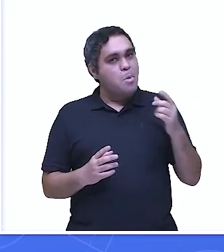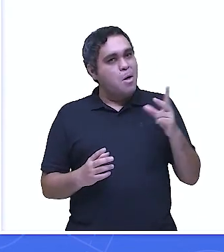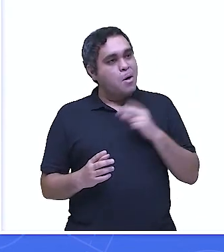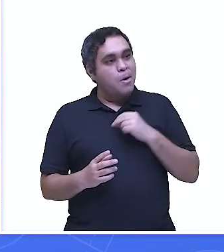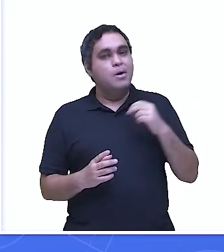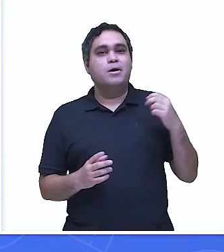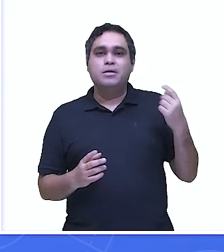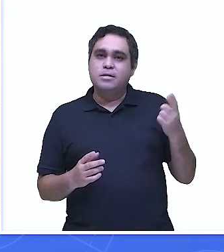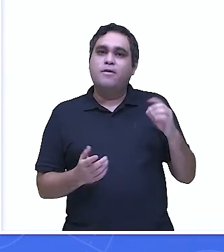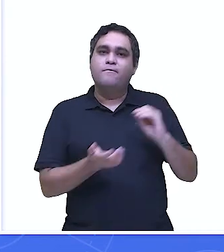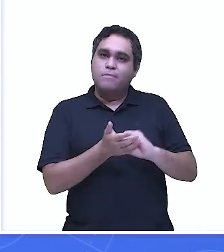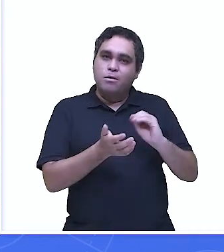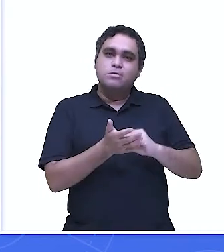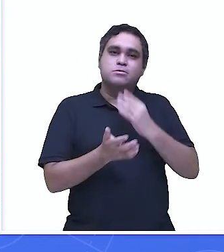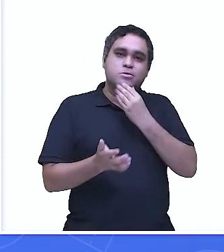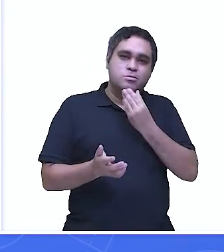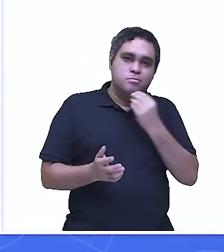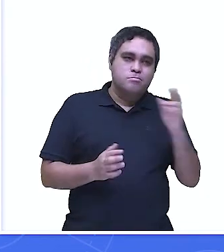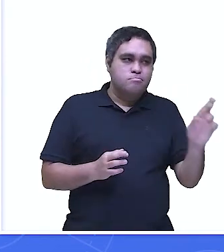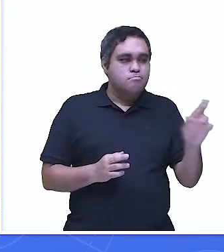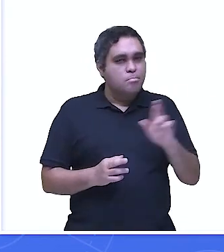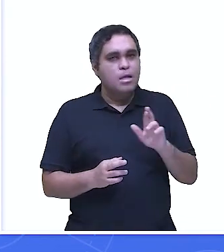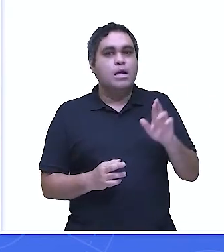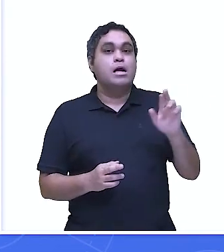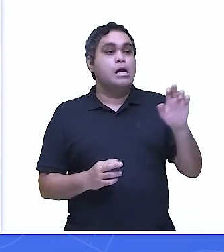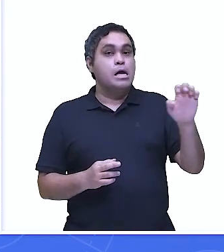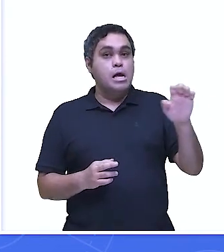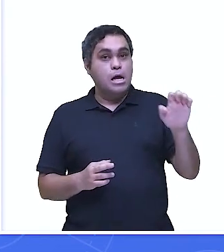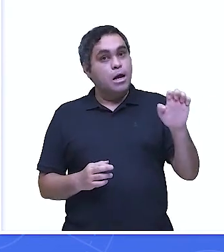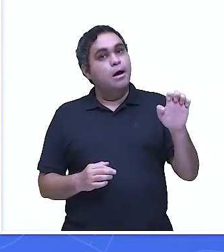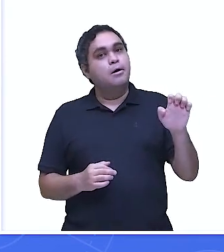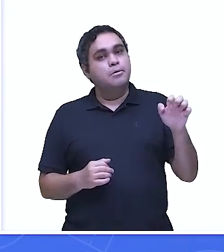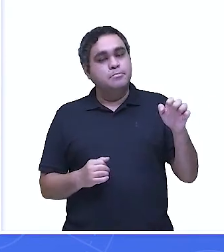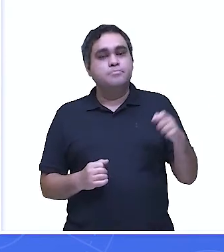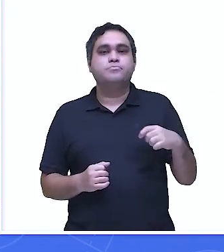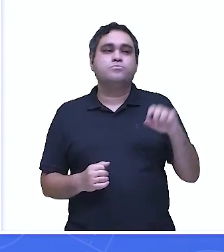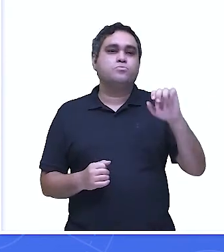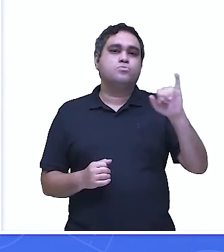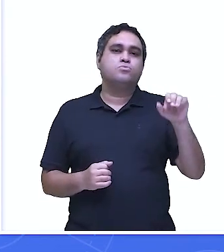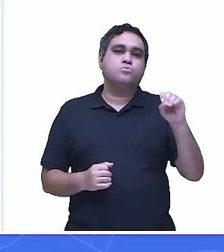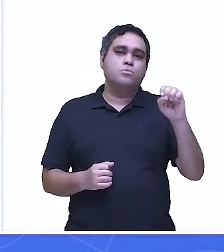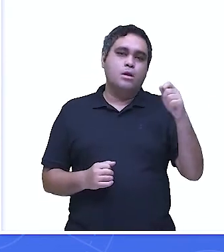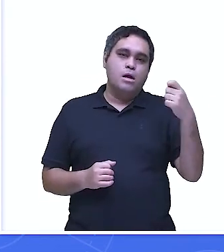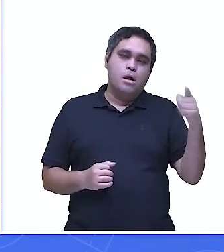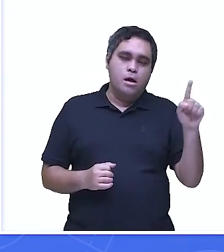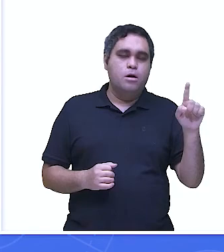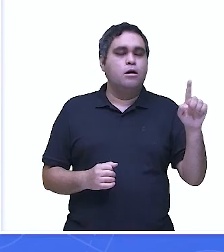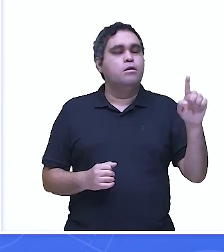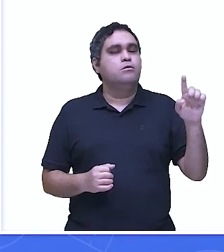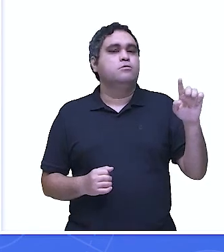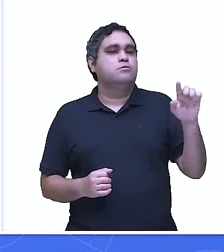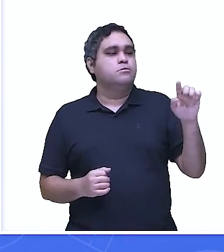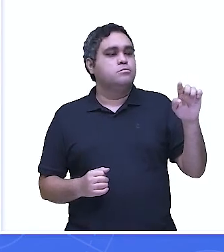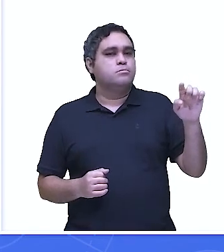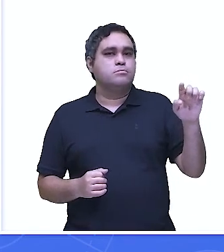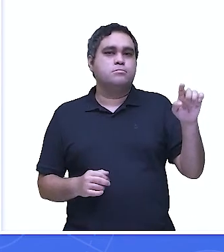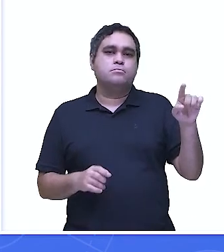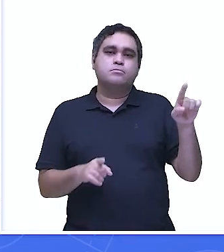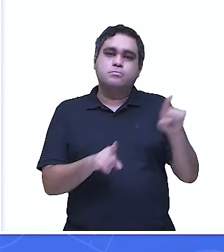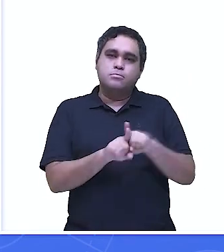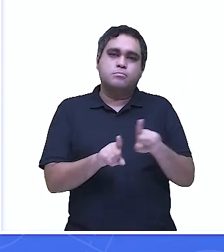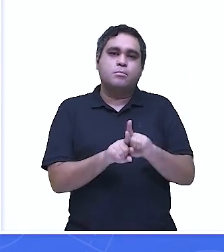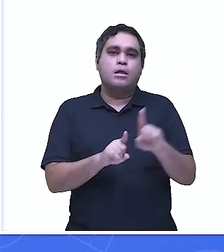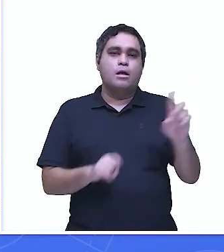participar também. Disse que é a letter I, letra E. Vamos lá, o João Vitor. Também participando aqui. O que